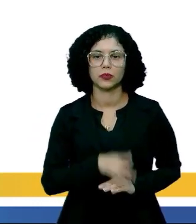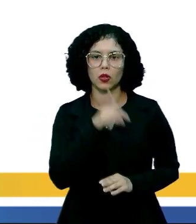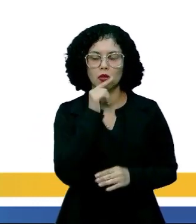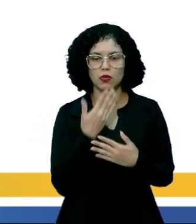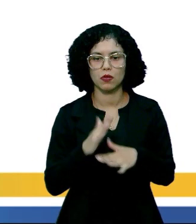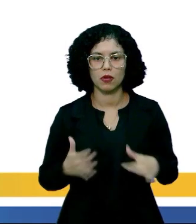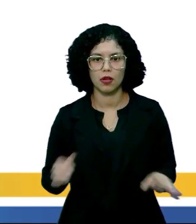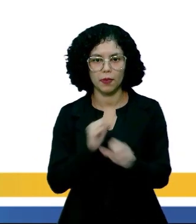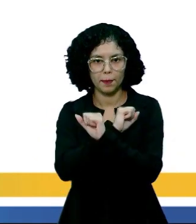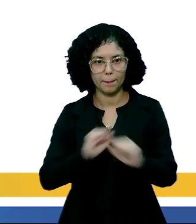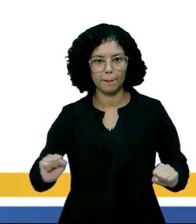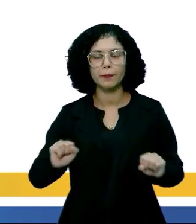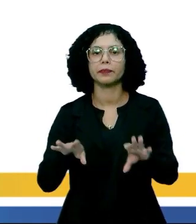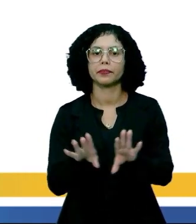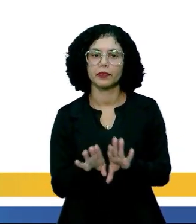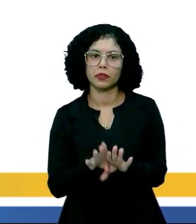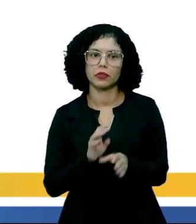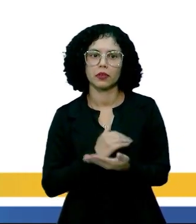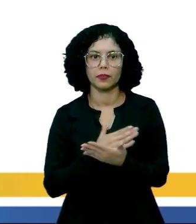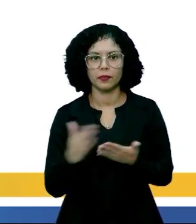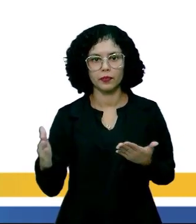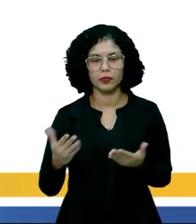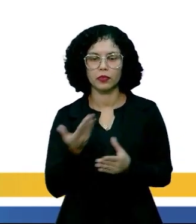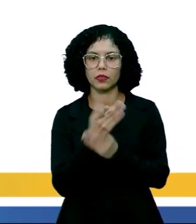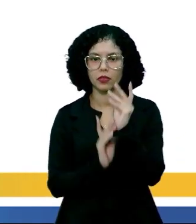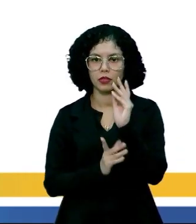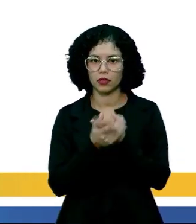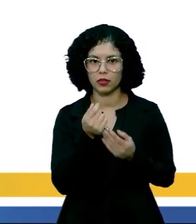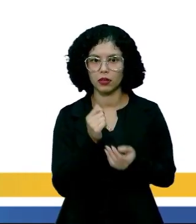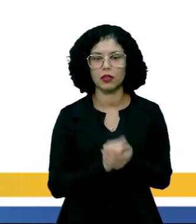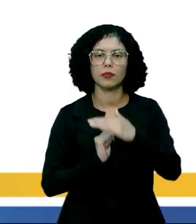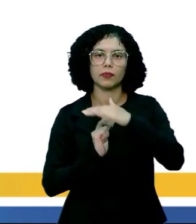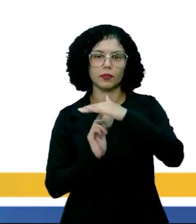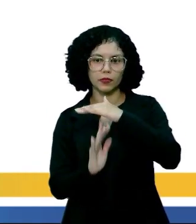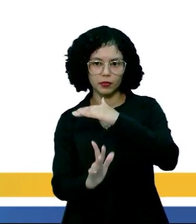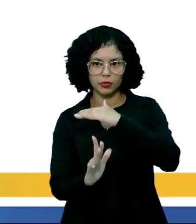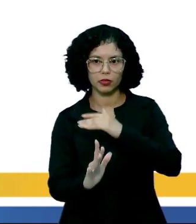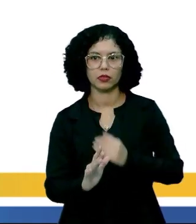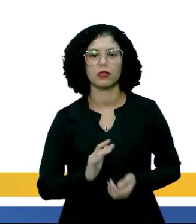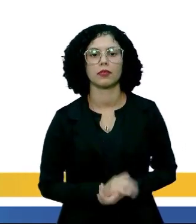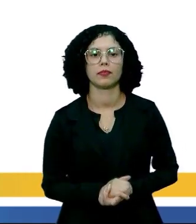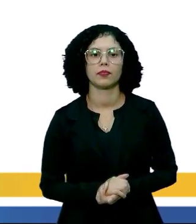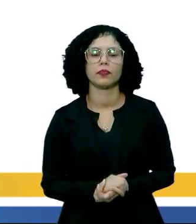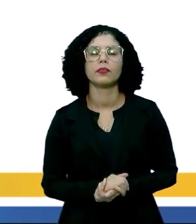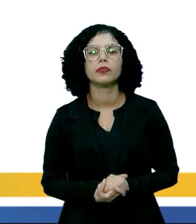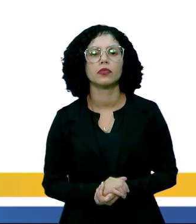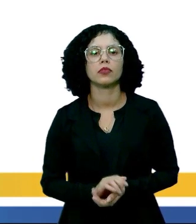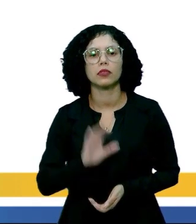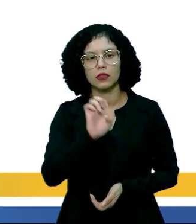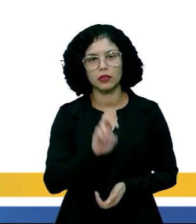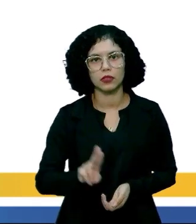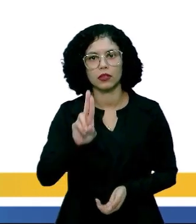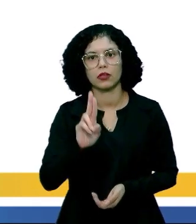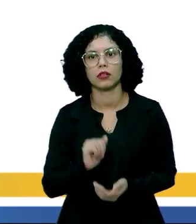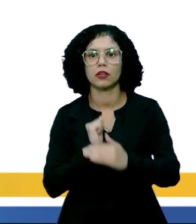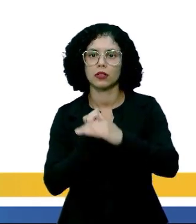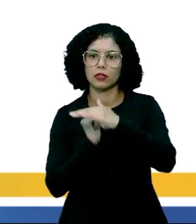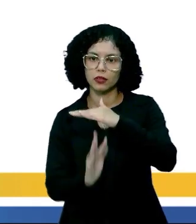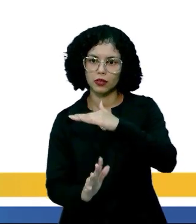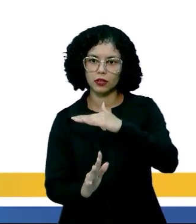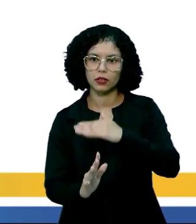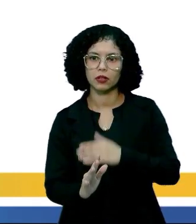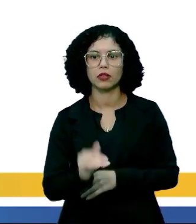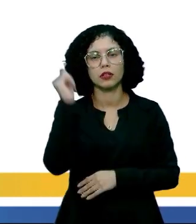processo de abolição também vai contar com o início da mão de obra imigrante, né? Então, vão ser os europeus que vão imigrar